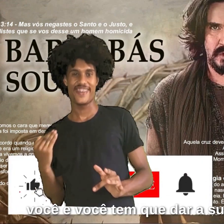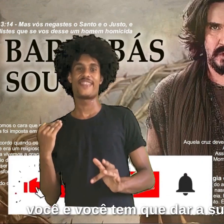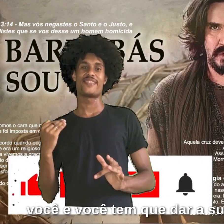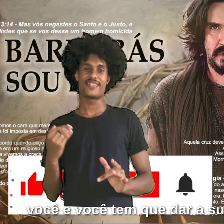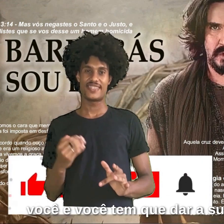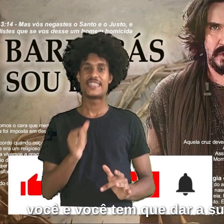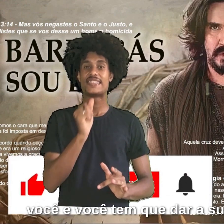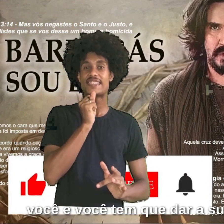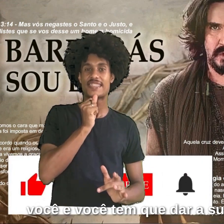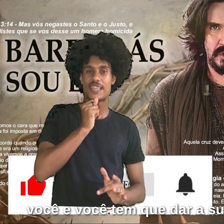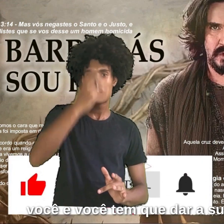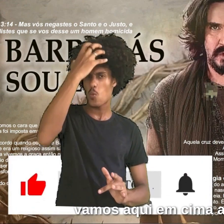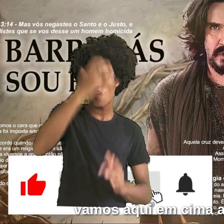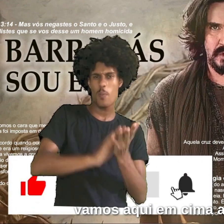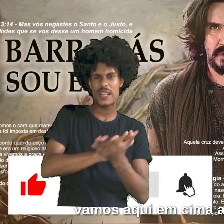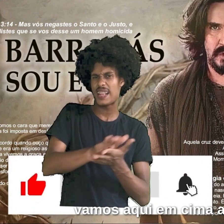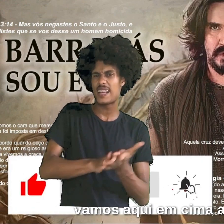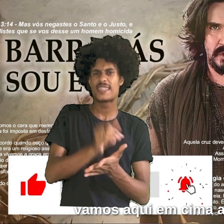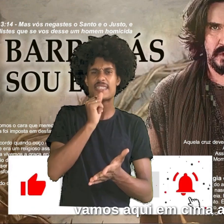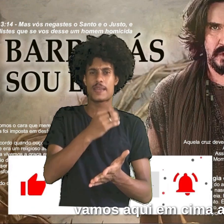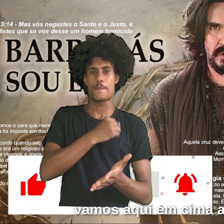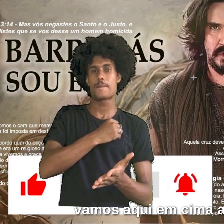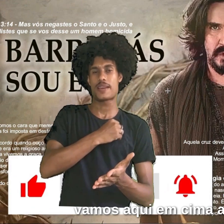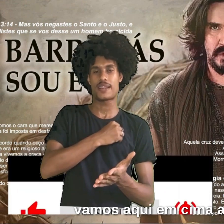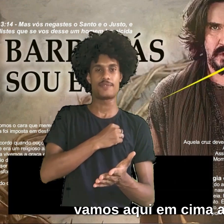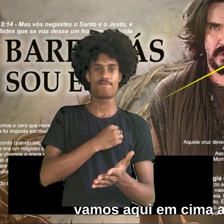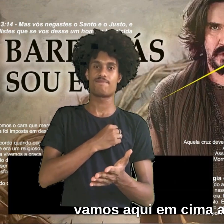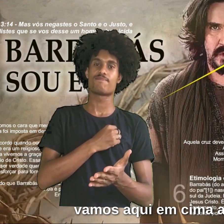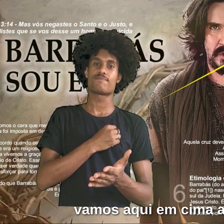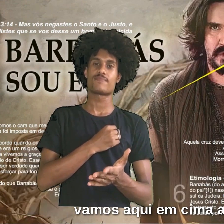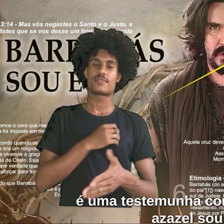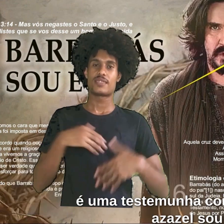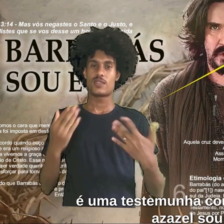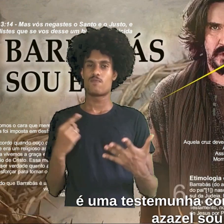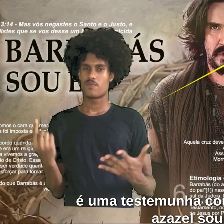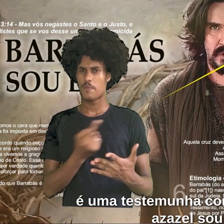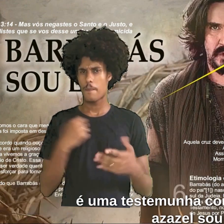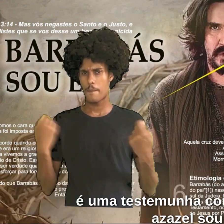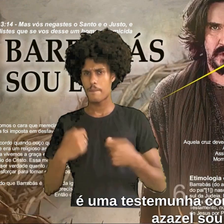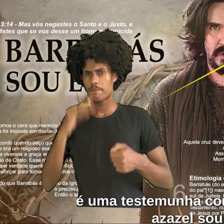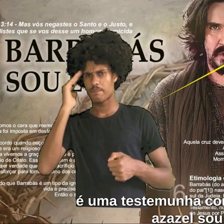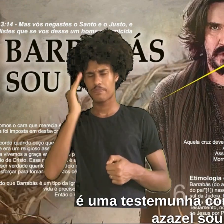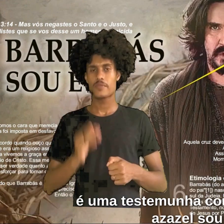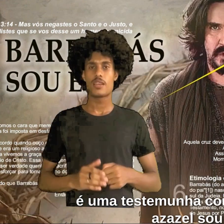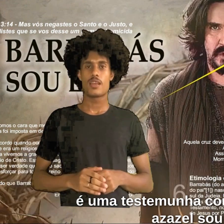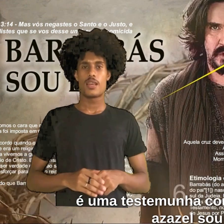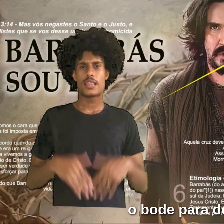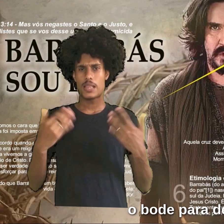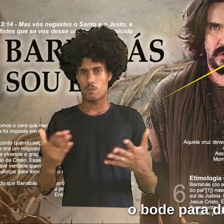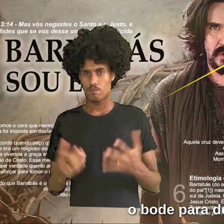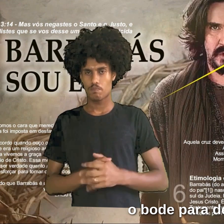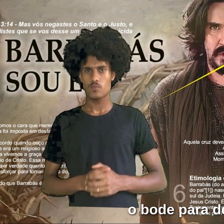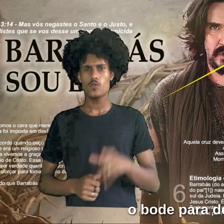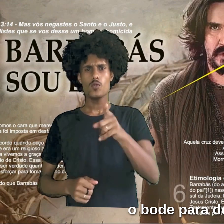a sua vida por ele. Amém? Vamos aqui em cima, ó. Azazel é uma testemunha contra o pecado.